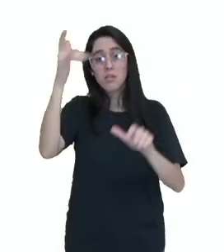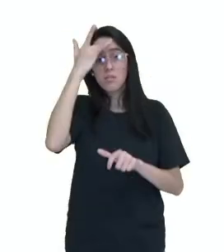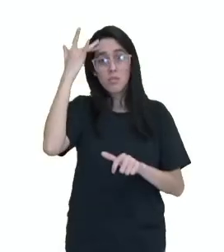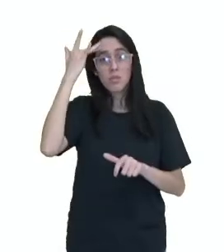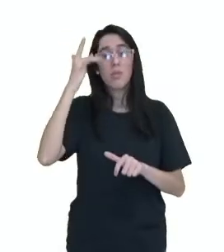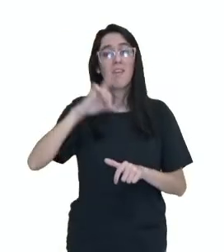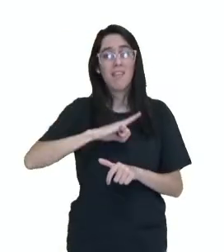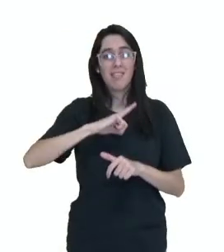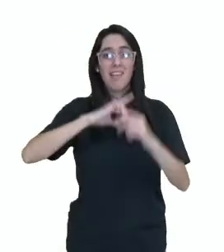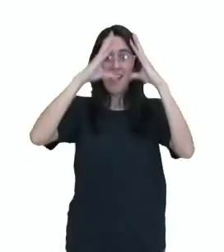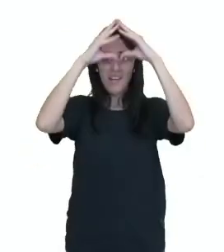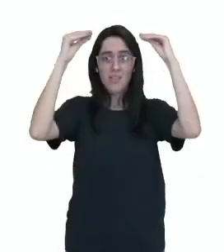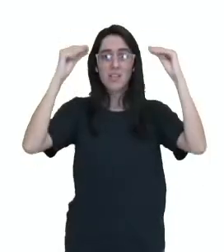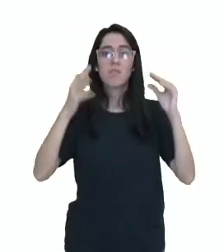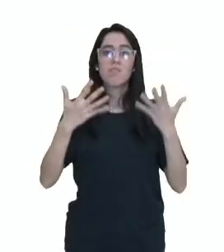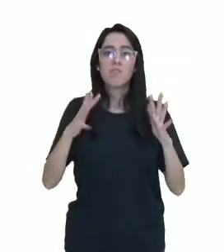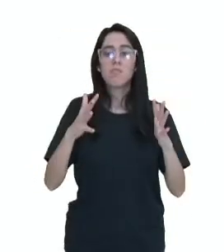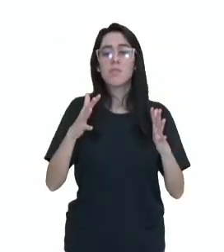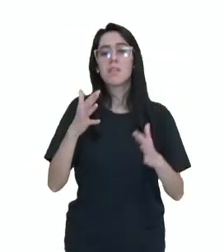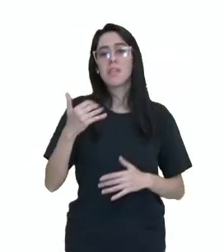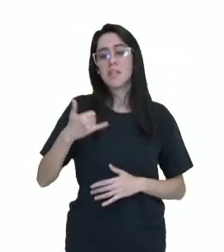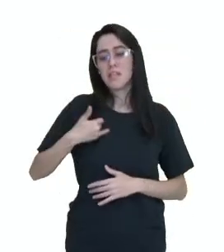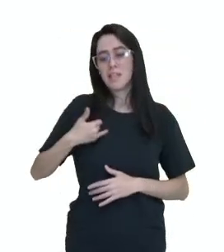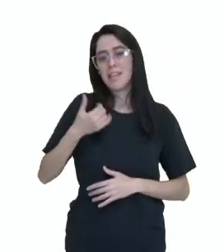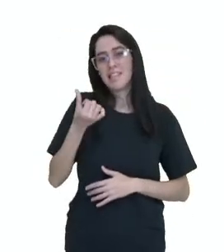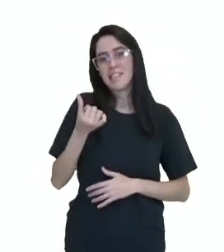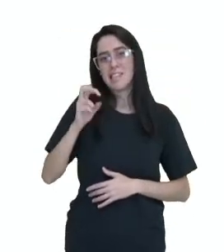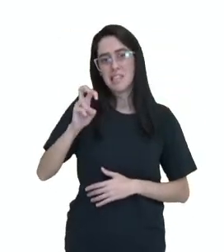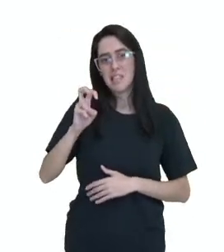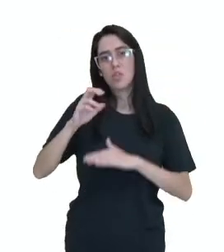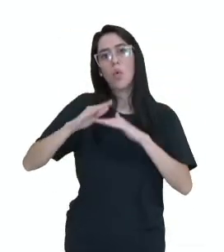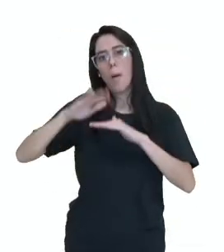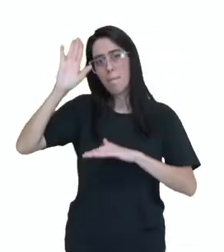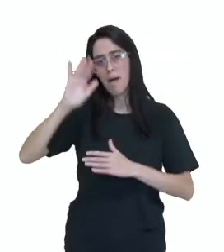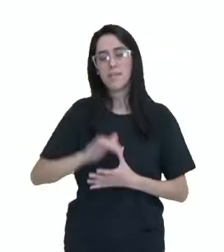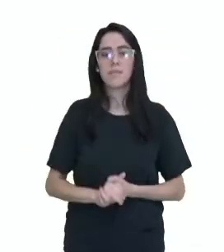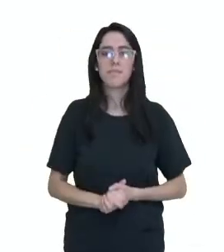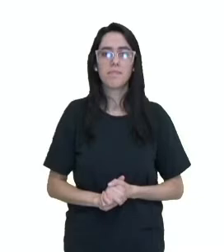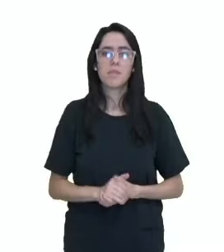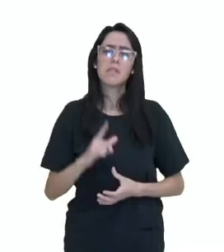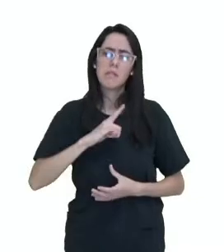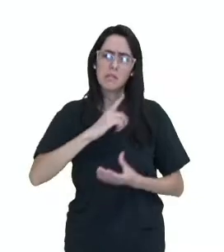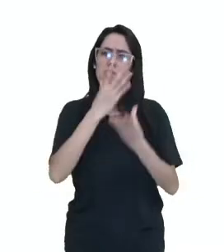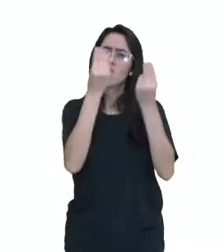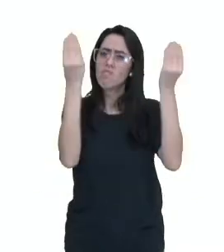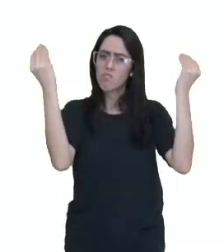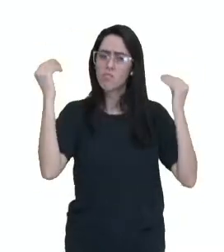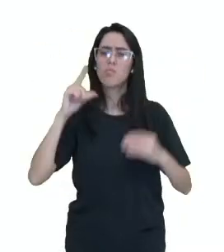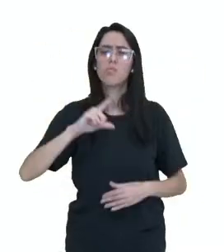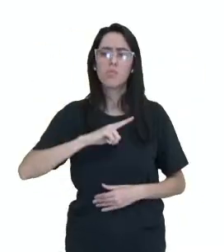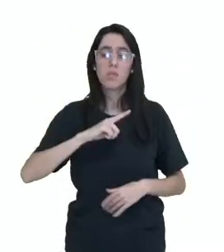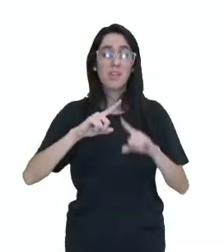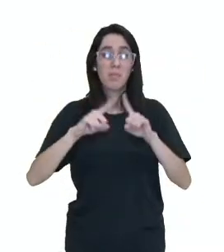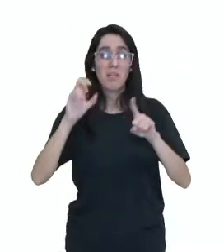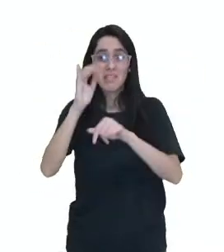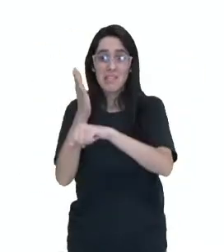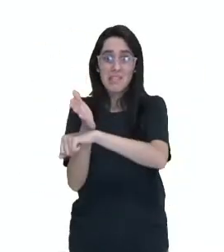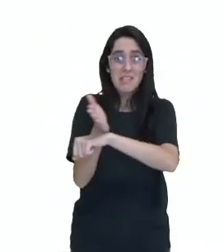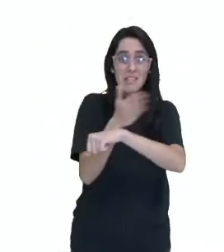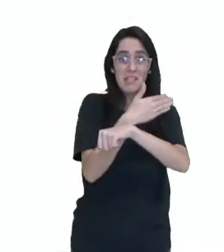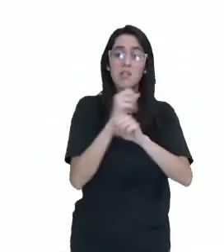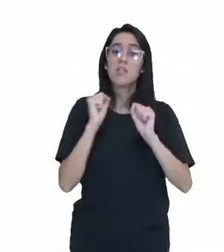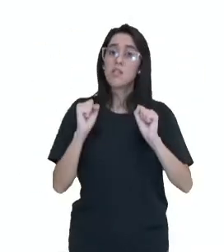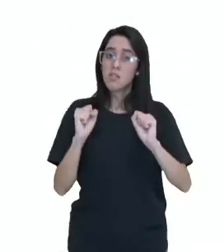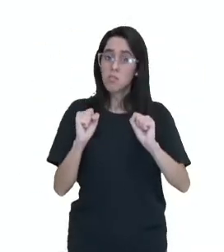diagnosticadas com Alzheimer tem 65 anos de idade ou mais. Apesar de muito comum, o Alzheimer prematuro pode afetar pessoas com